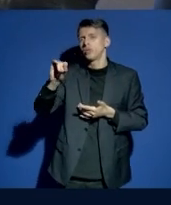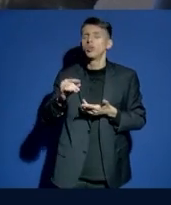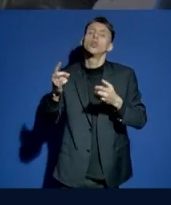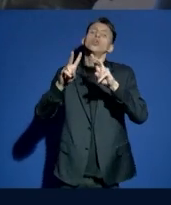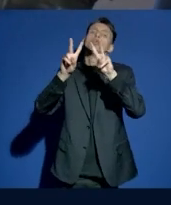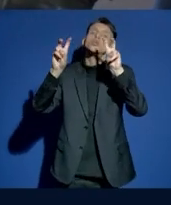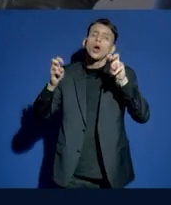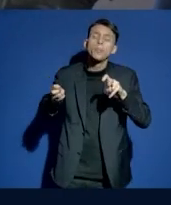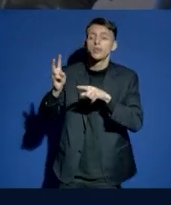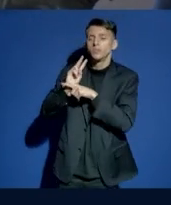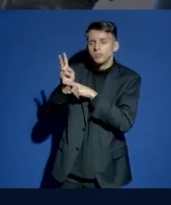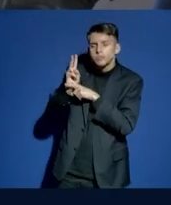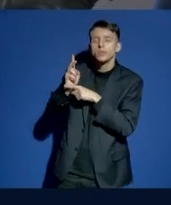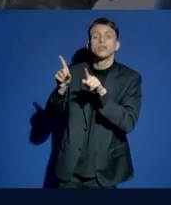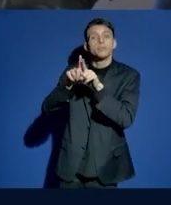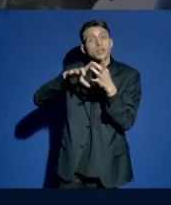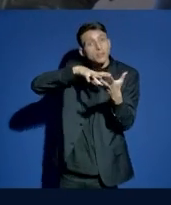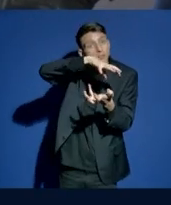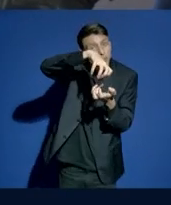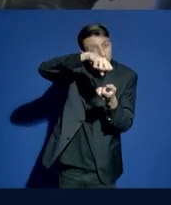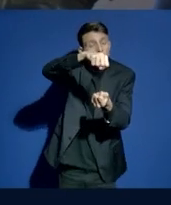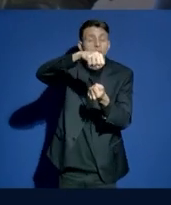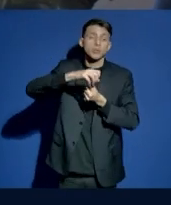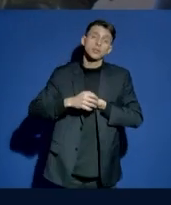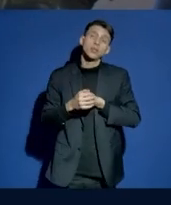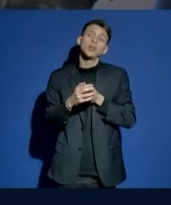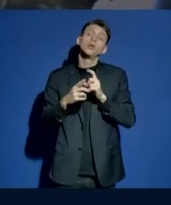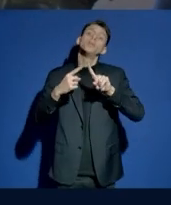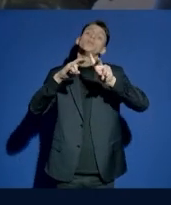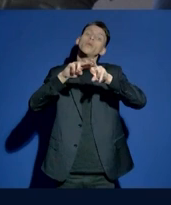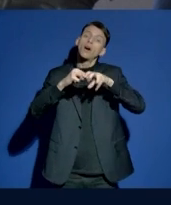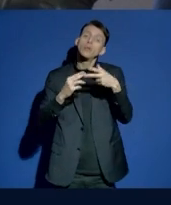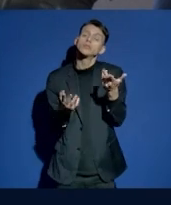da governança, passa pela sustentabilidade, né,